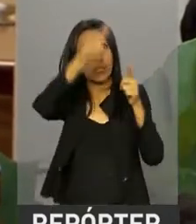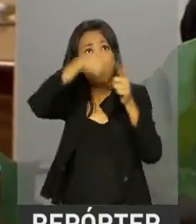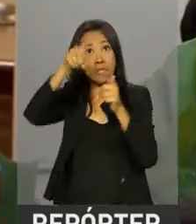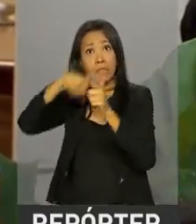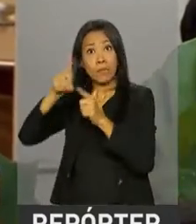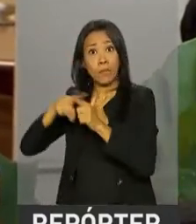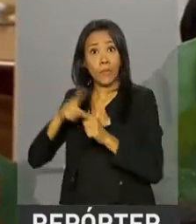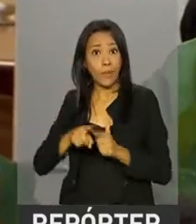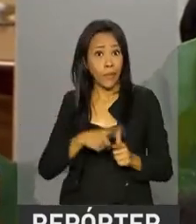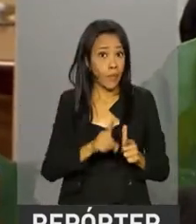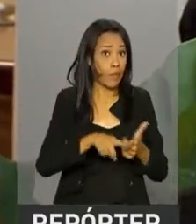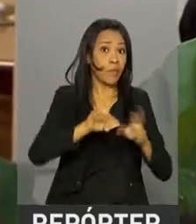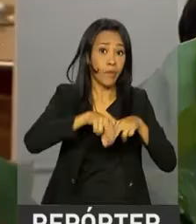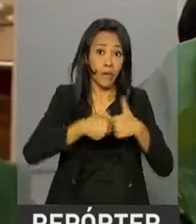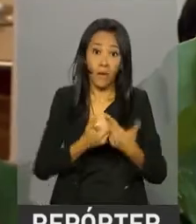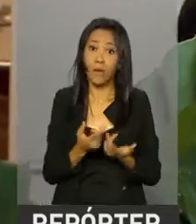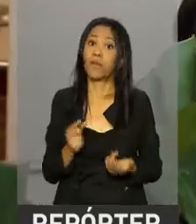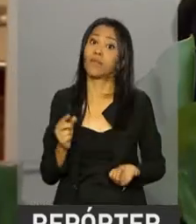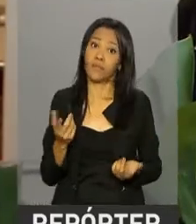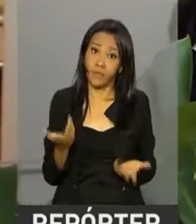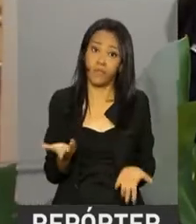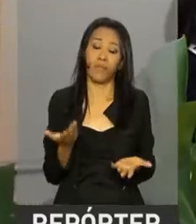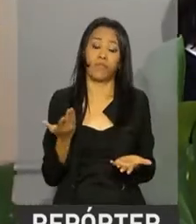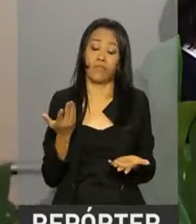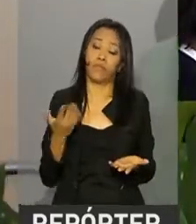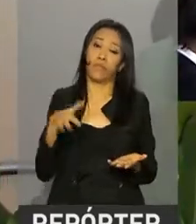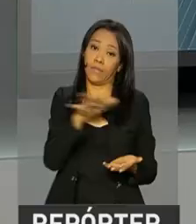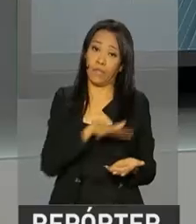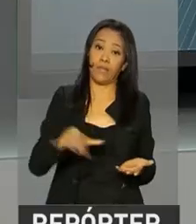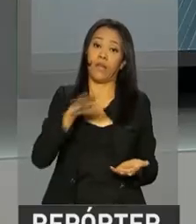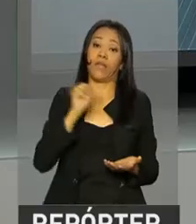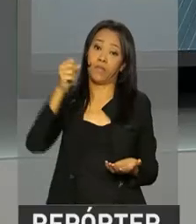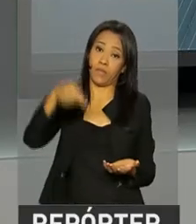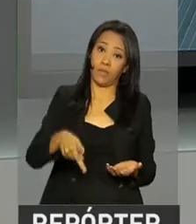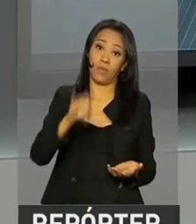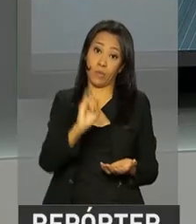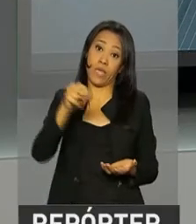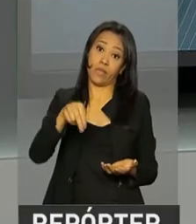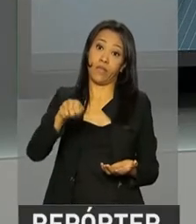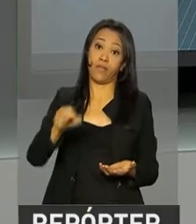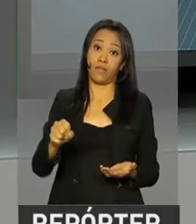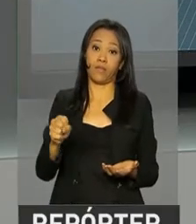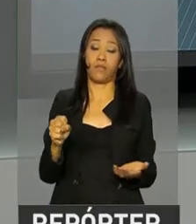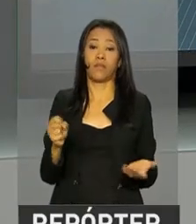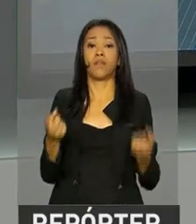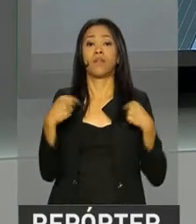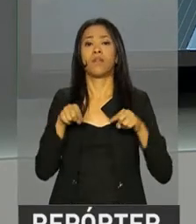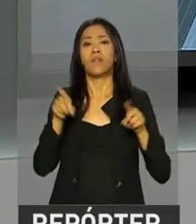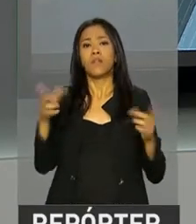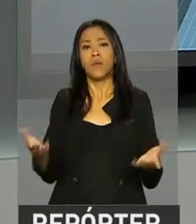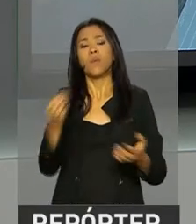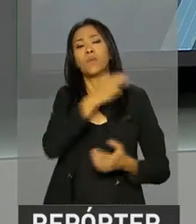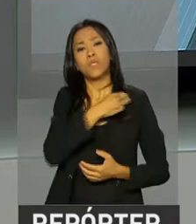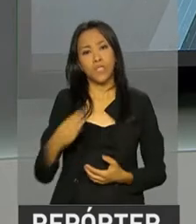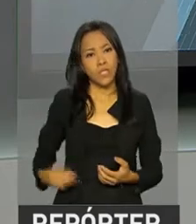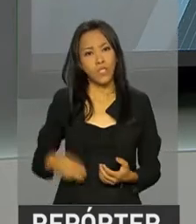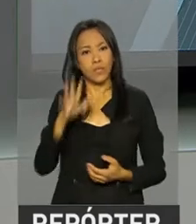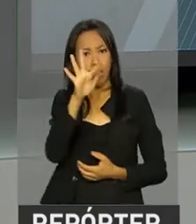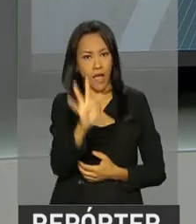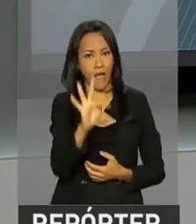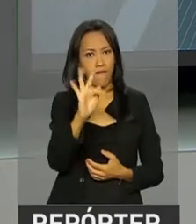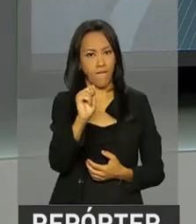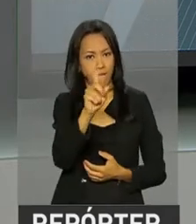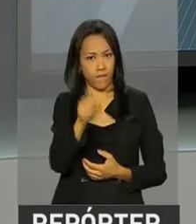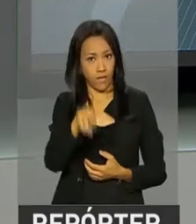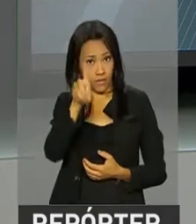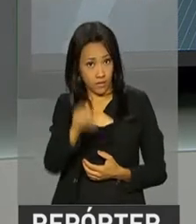em função do problema previdenciário o ministro da fazenda e henrique meirelles também participou desse